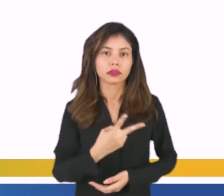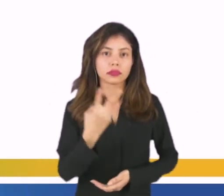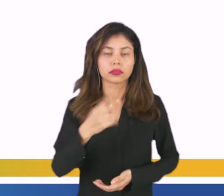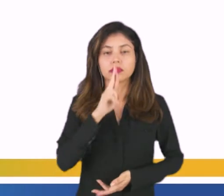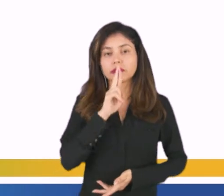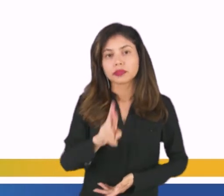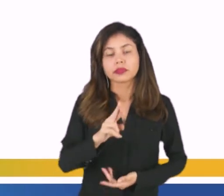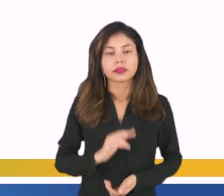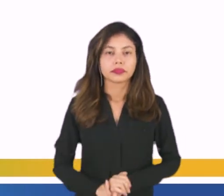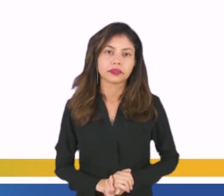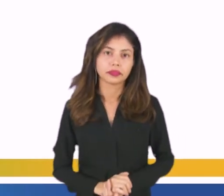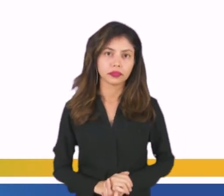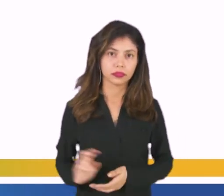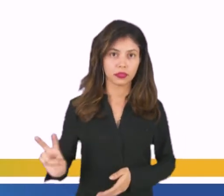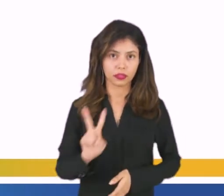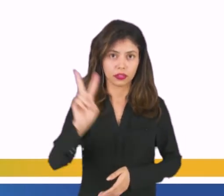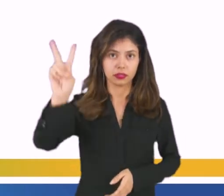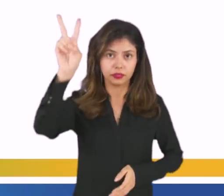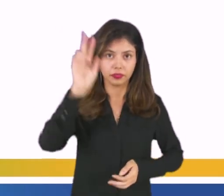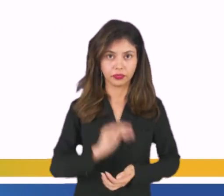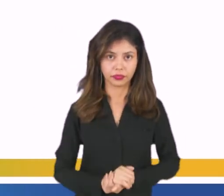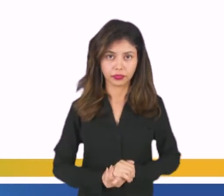dois valores que são